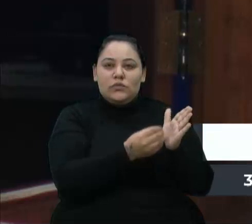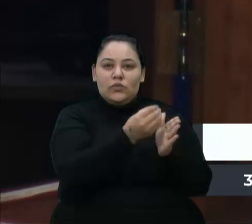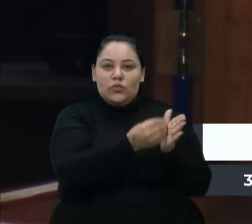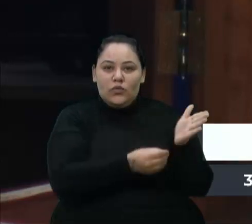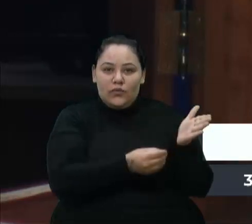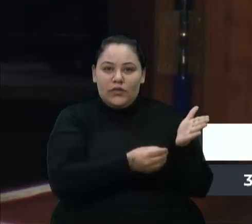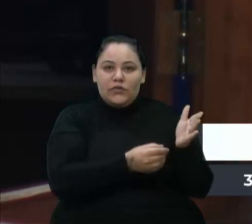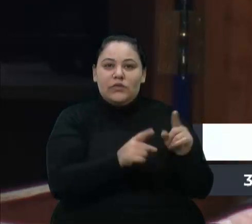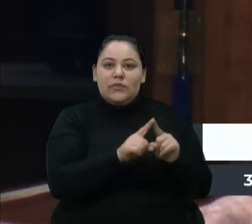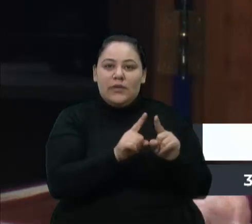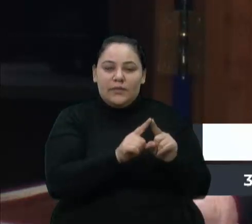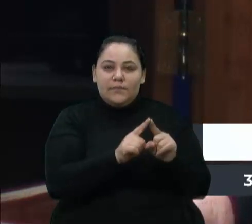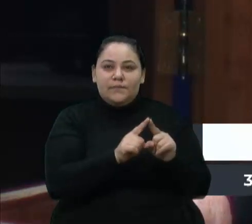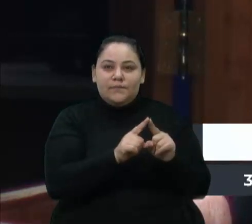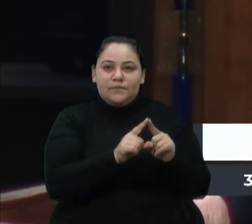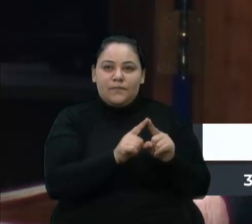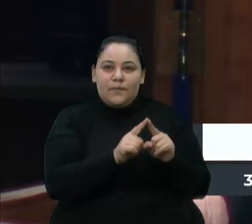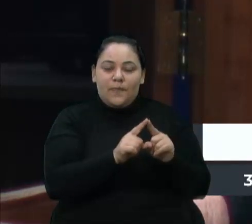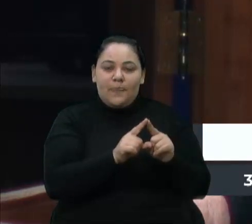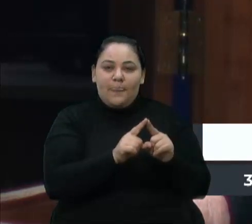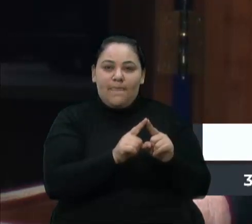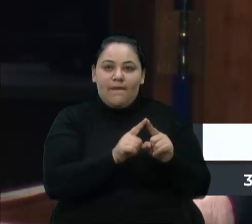Domênico, onde nós